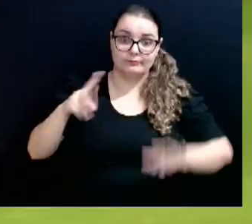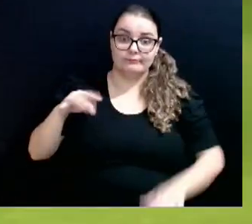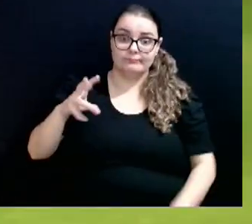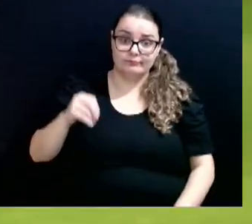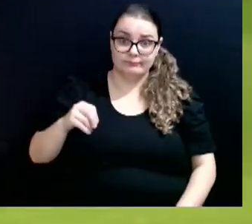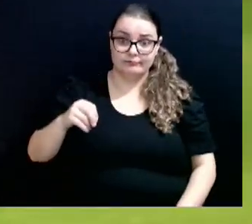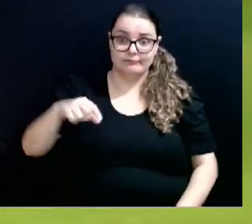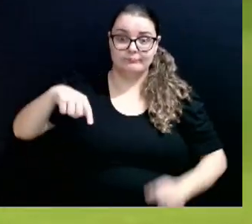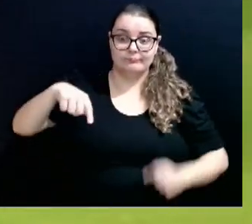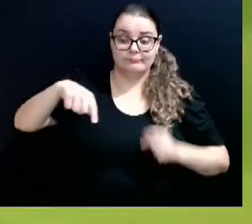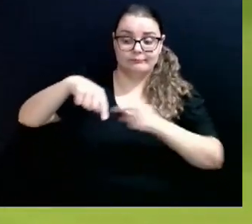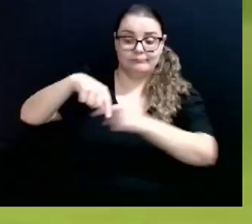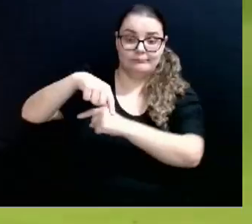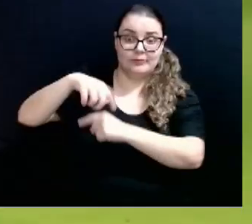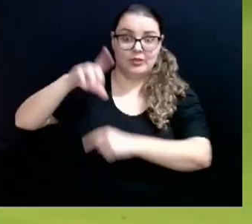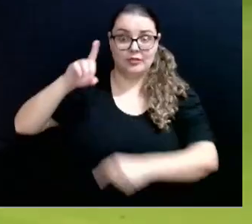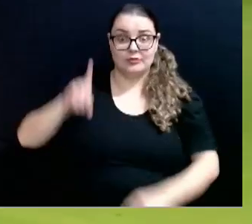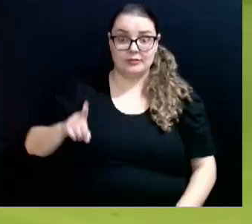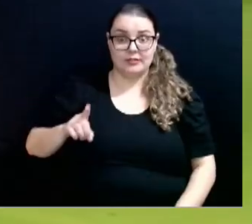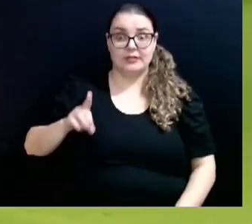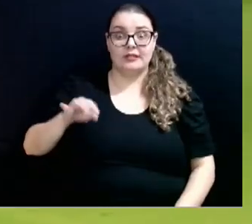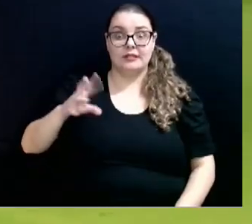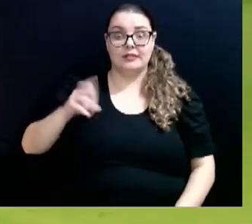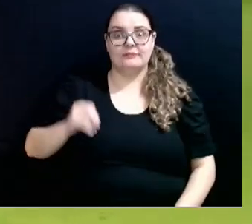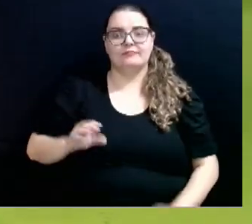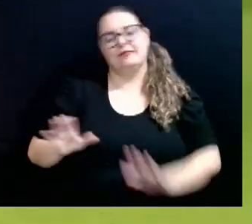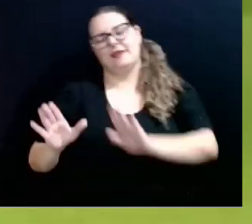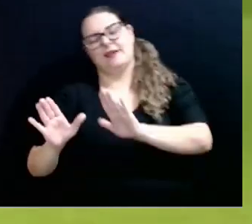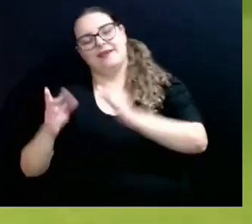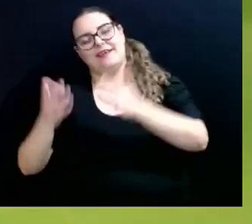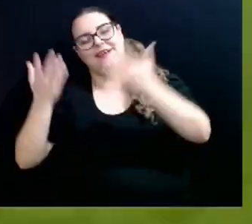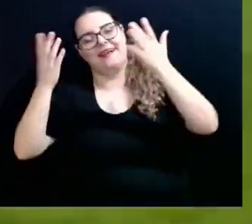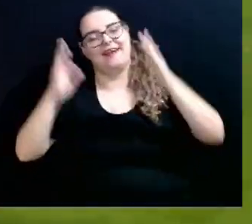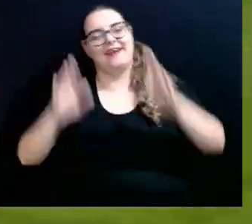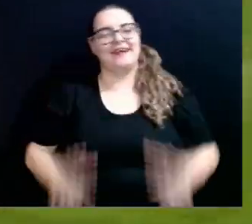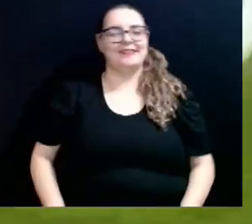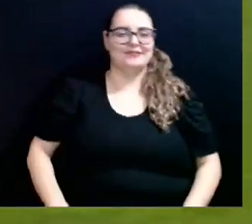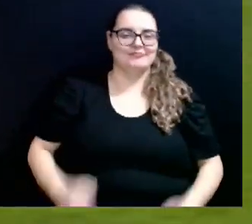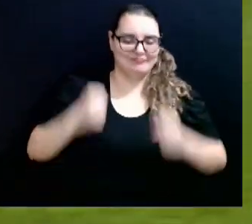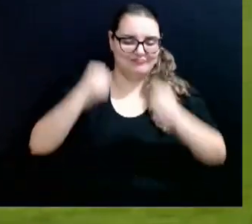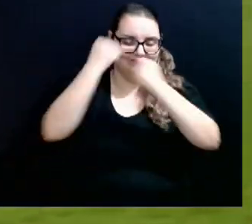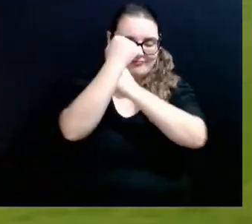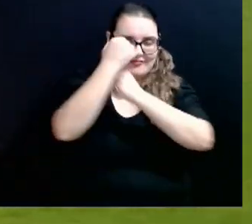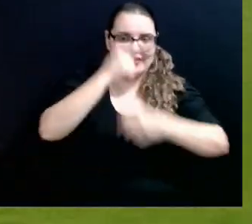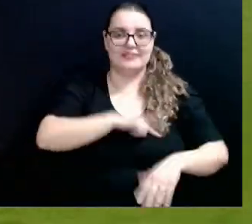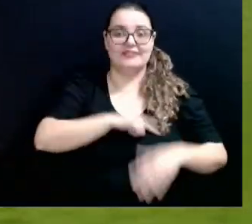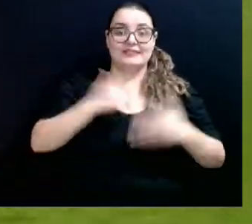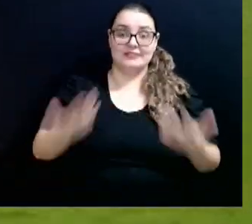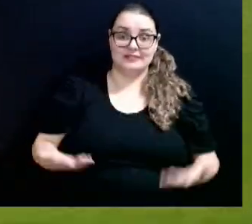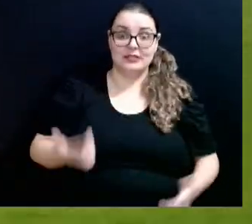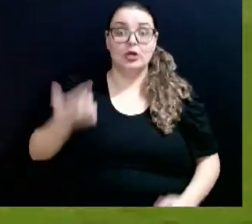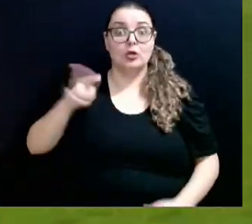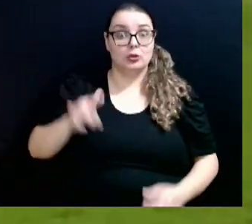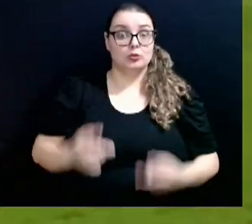direito e Dalberson estava lá, paredão bugrino, então segue